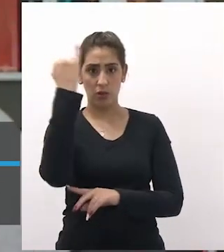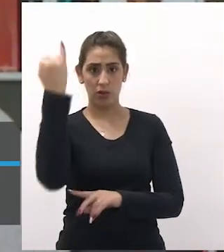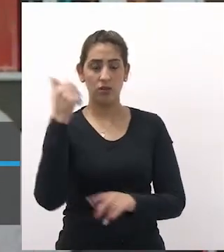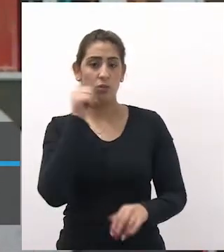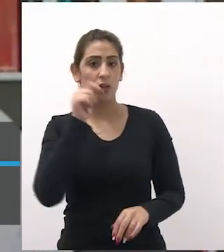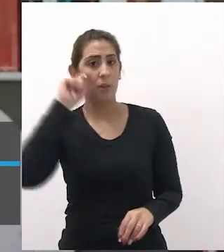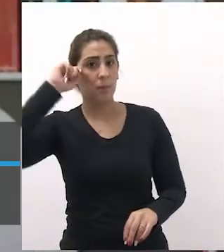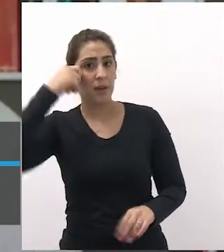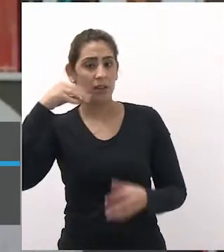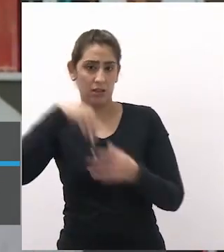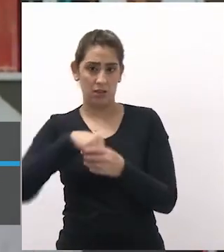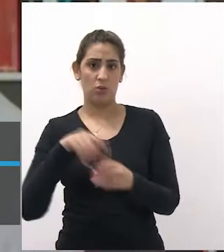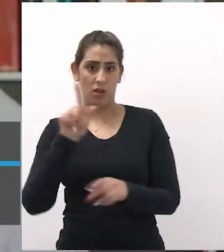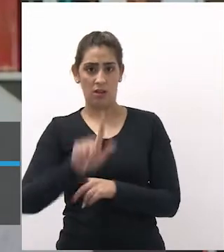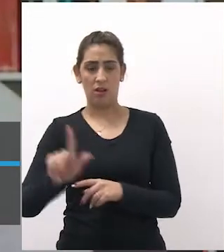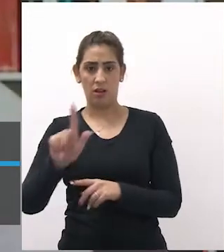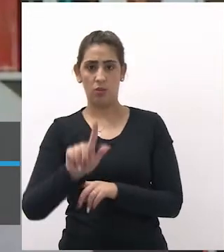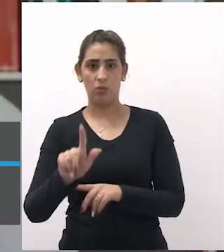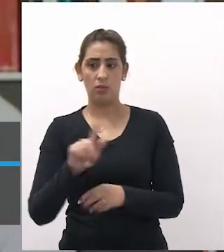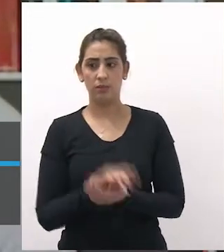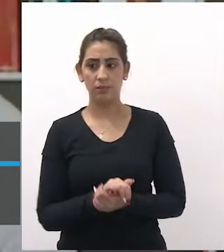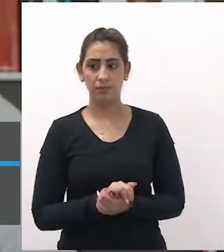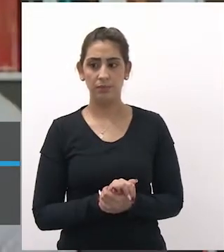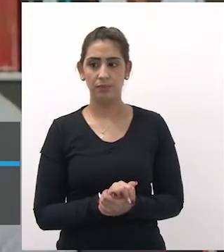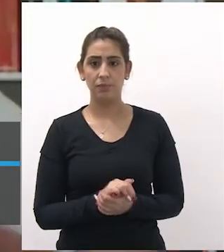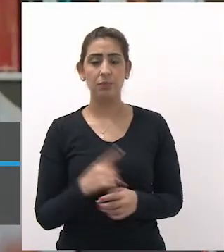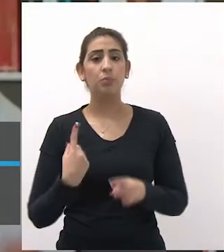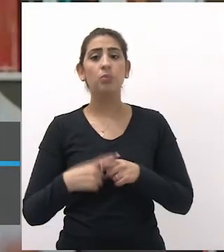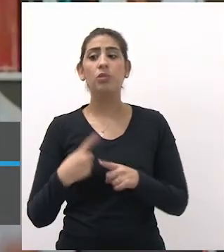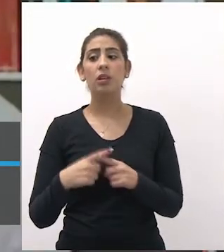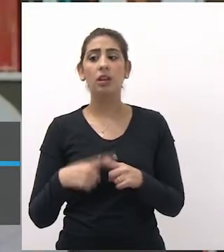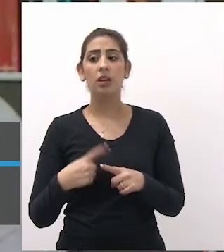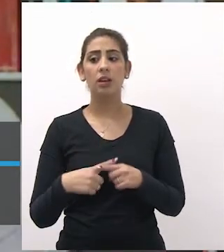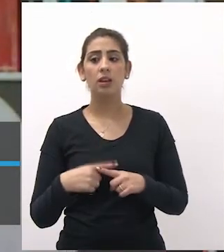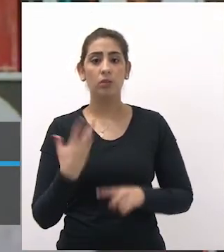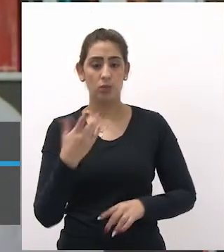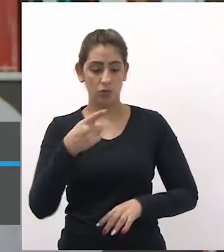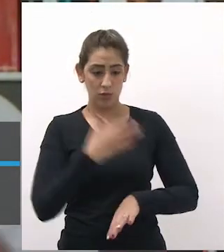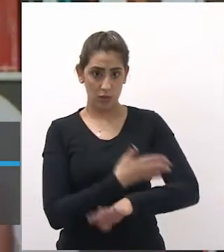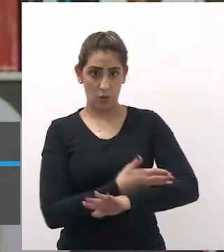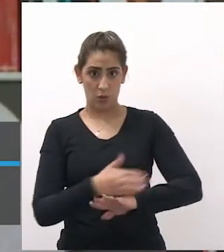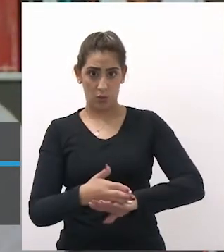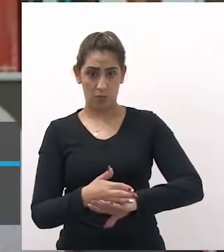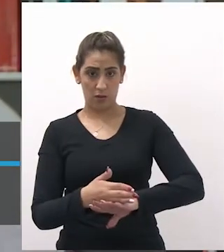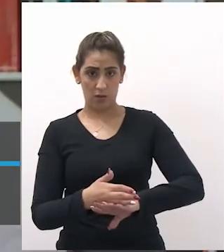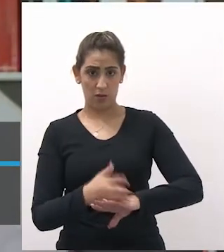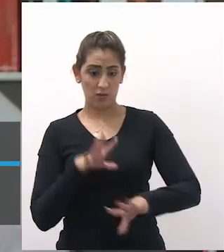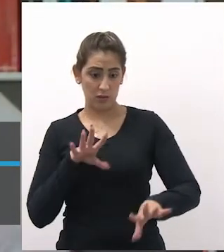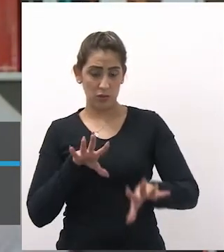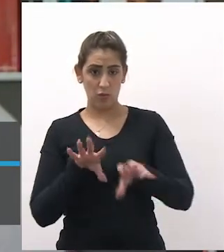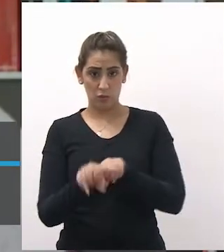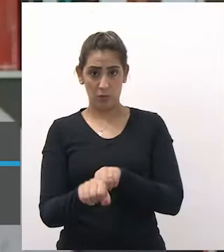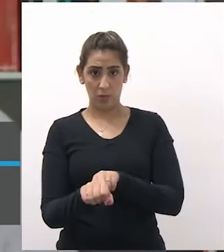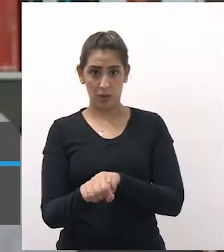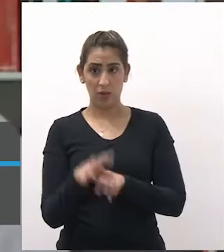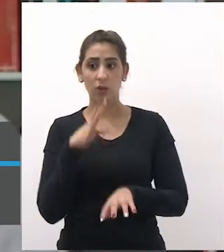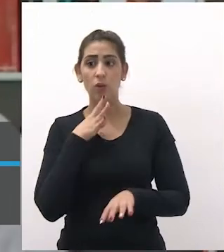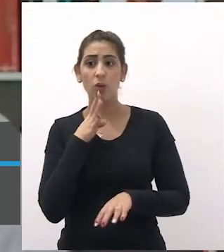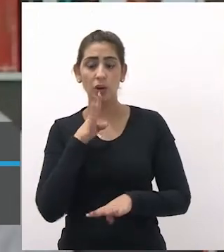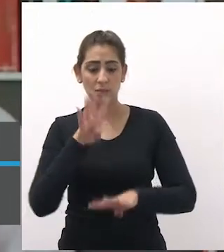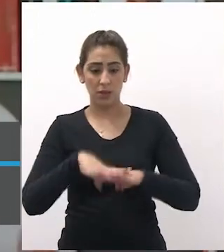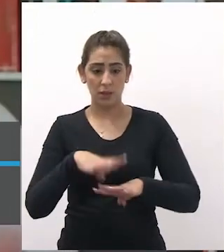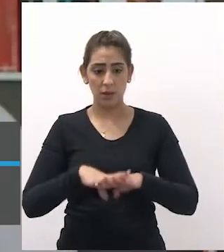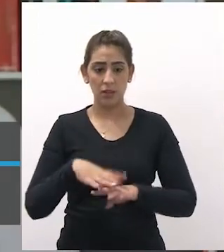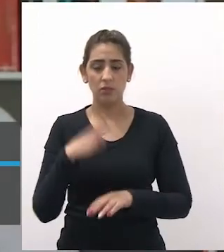pretas na literatura. Mas é porque é o seguinte, quando você começa a se formar, quando você conhece a temática, quando